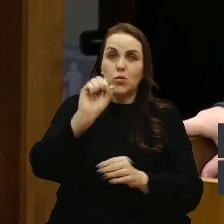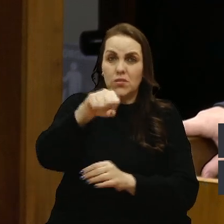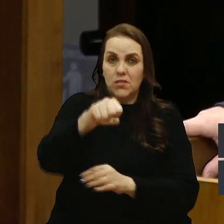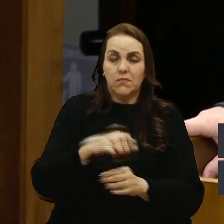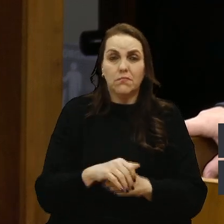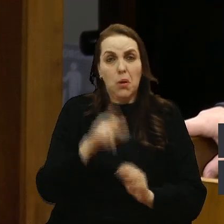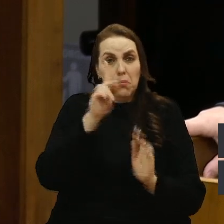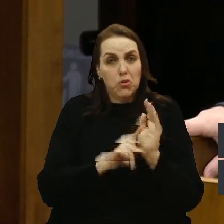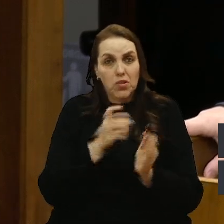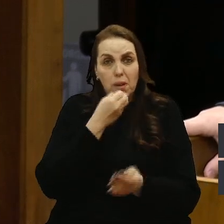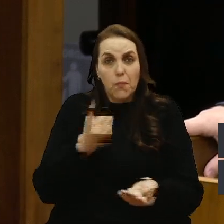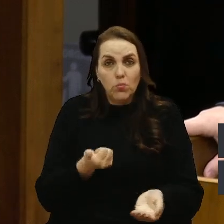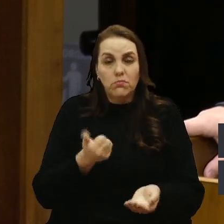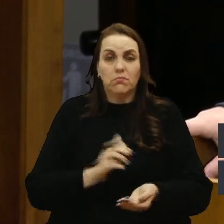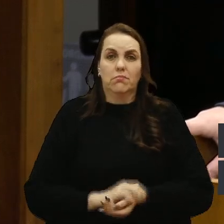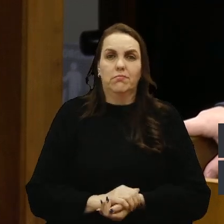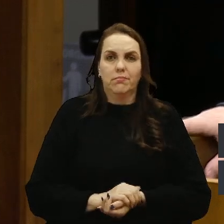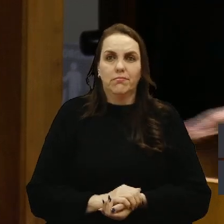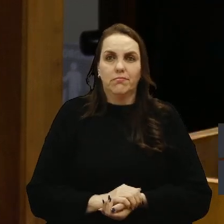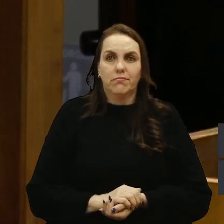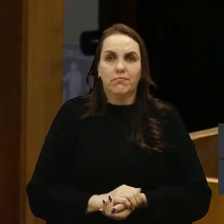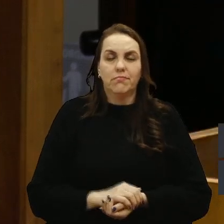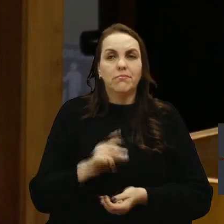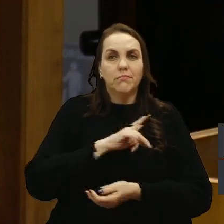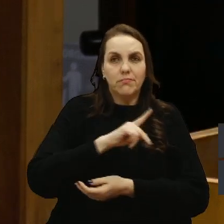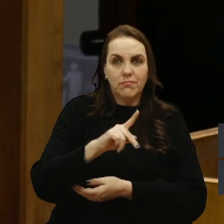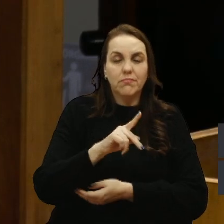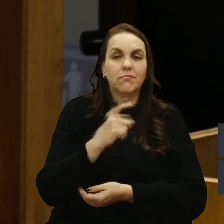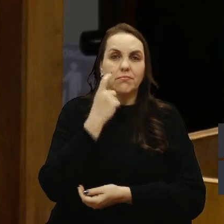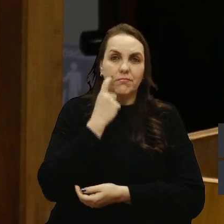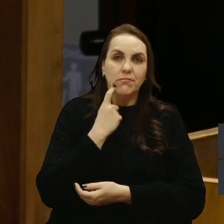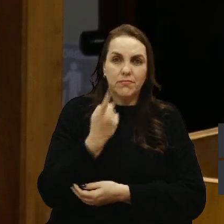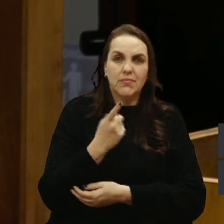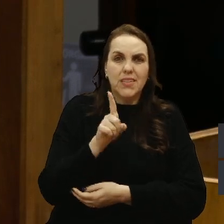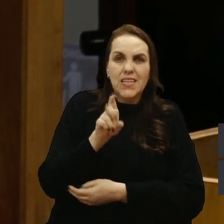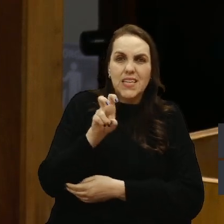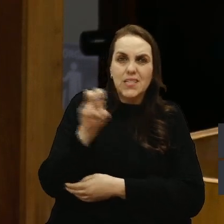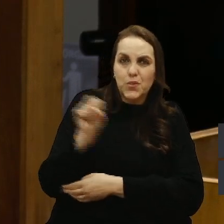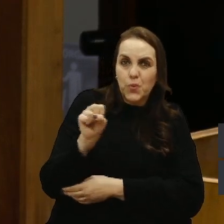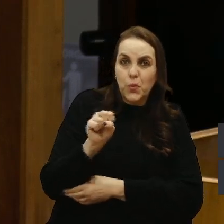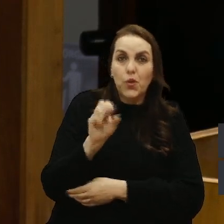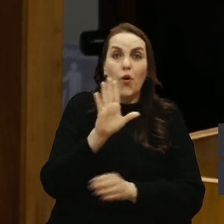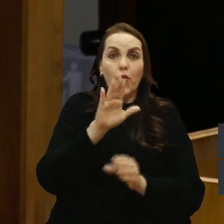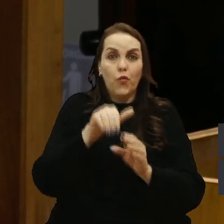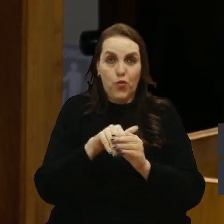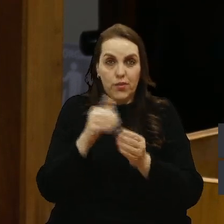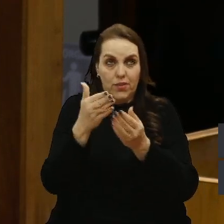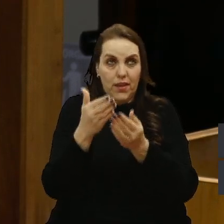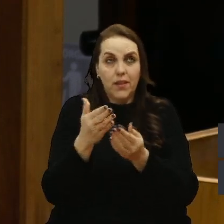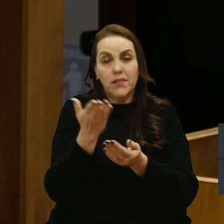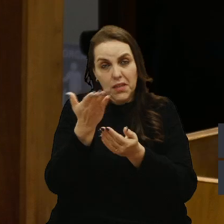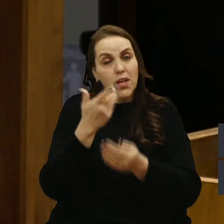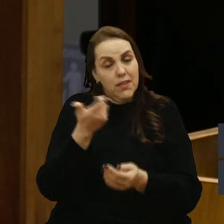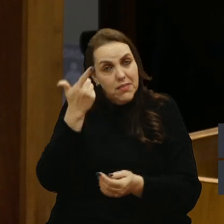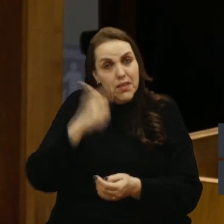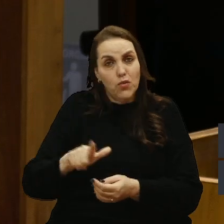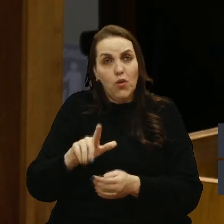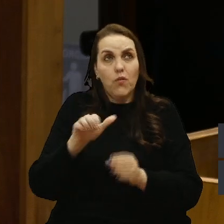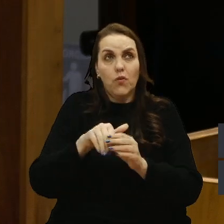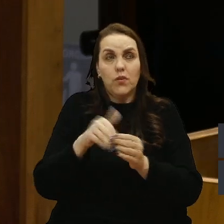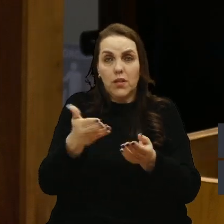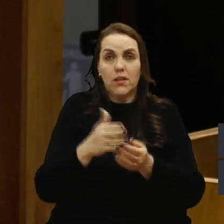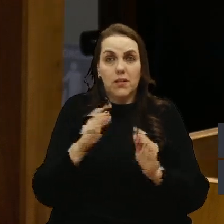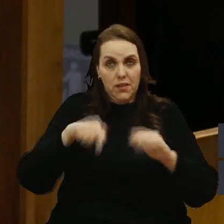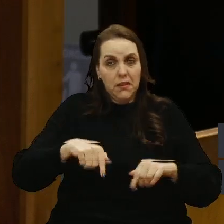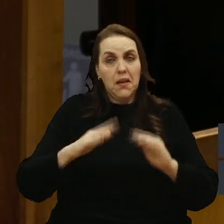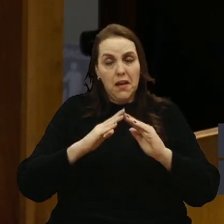projeto é bom. E, presidente Wagner, esses últimos 15 segundos, eu votei em Vossa Excelência e votaria novamente para ser presidente dessa casa, porque o senhor